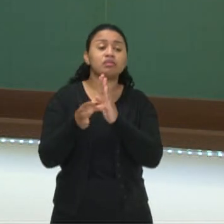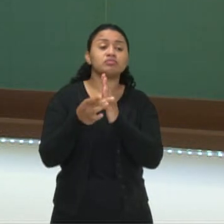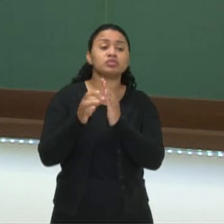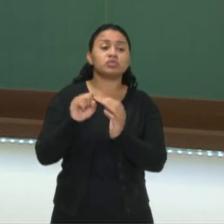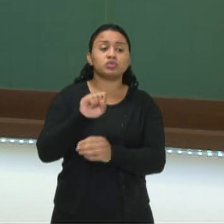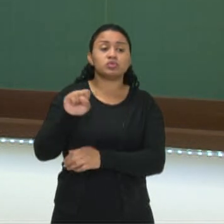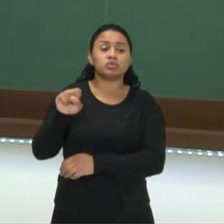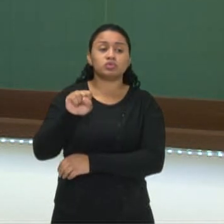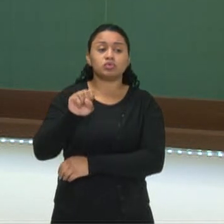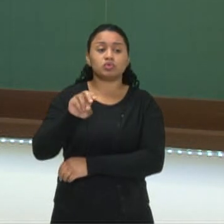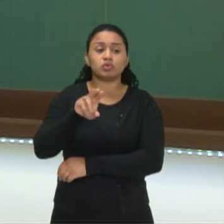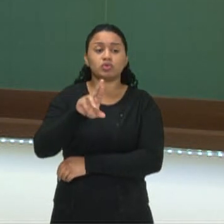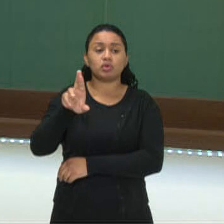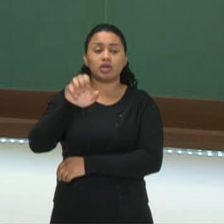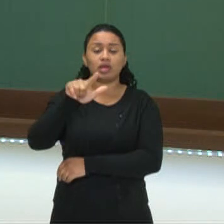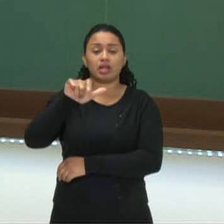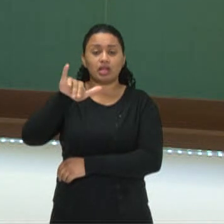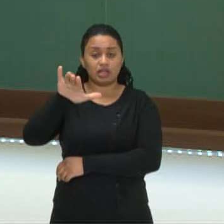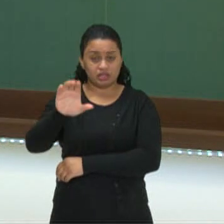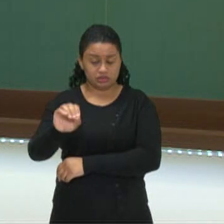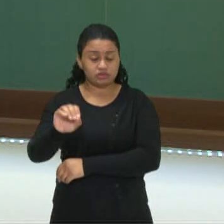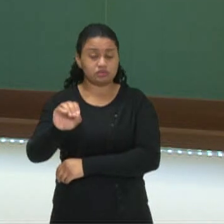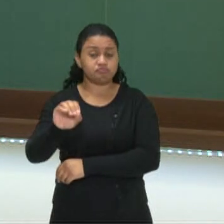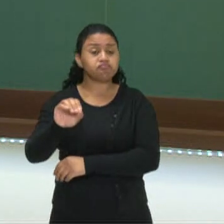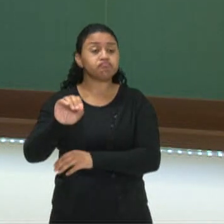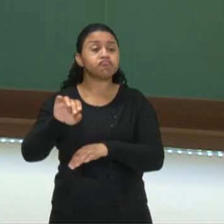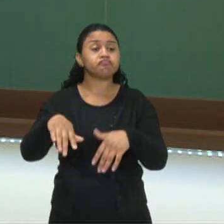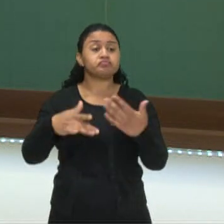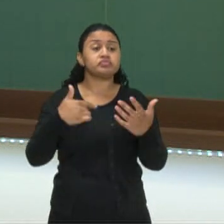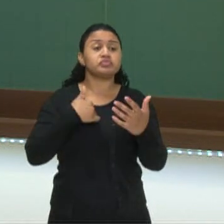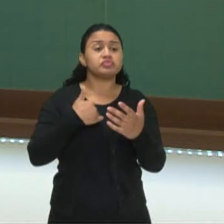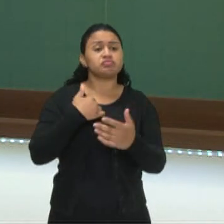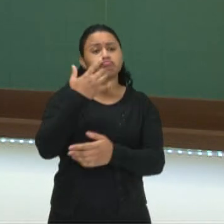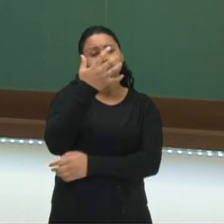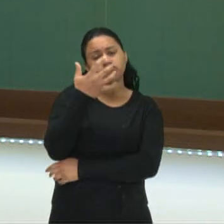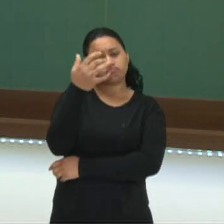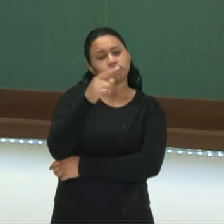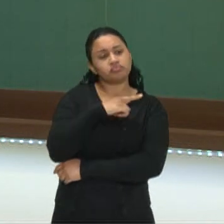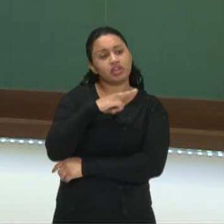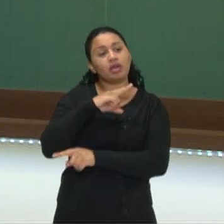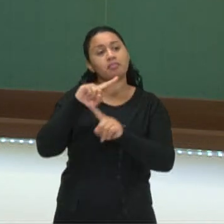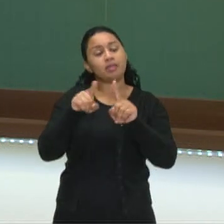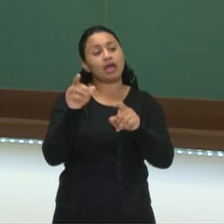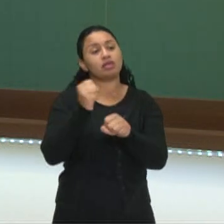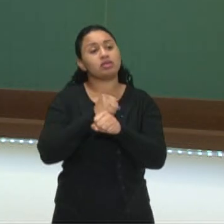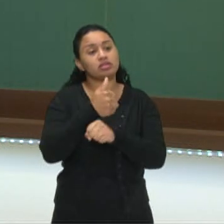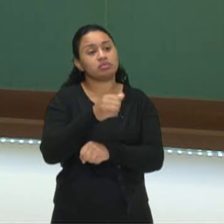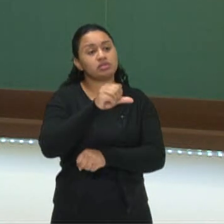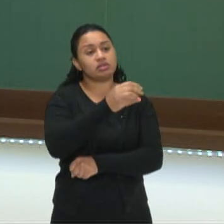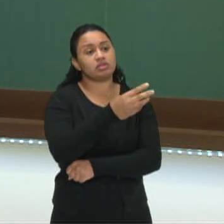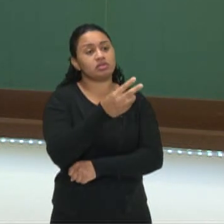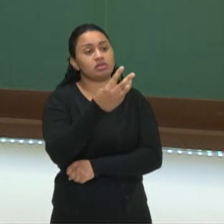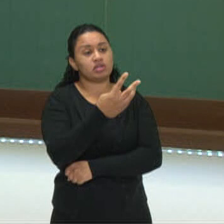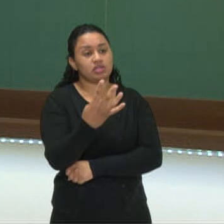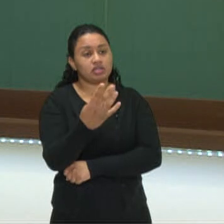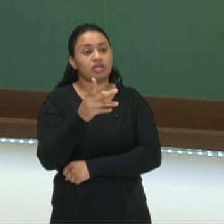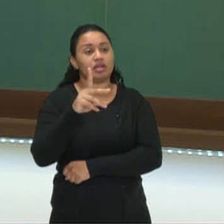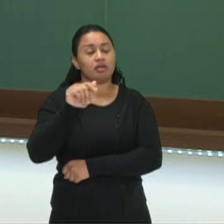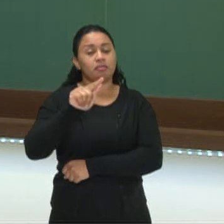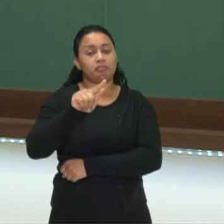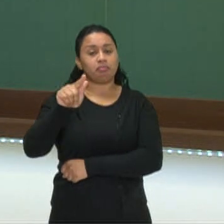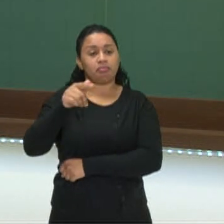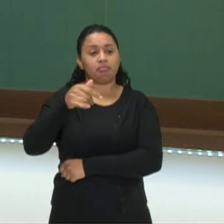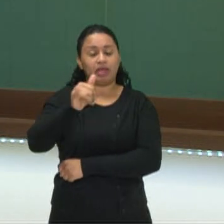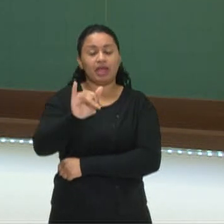momento. Então, ele tem essa inspiração do dripping, só que em 1943 a própria Peg fala para o